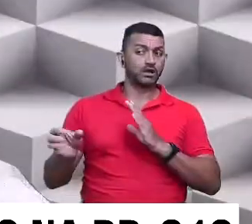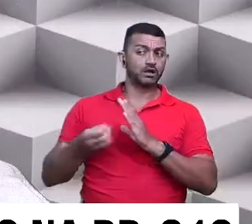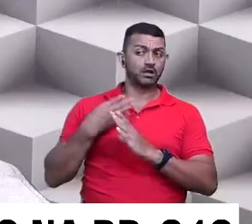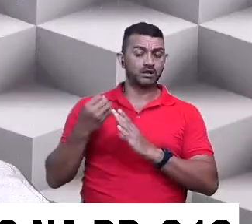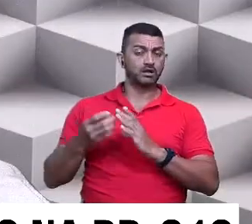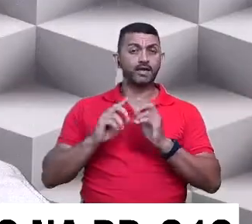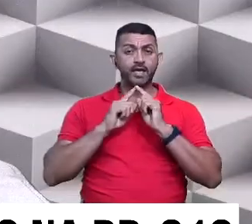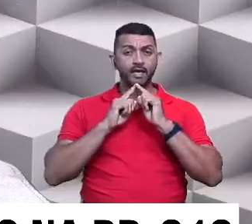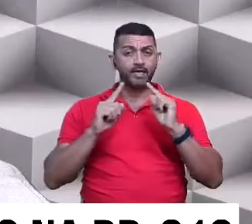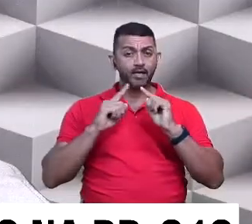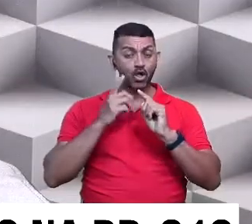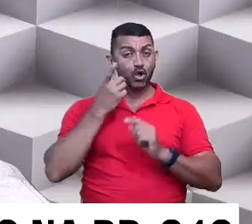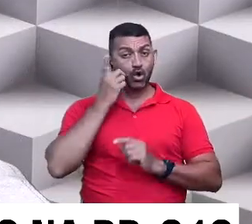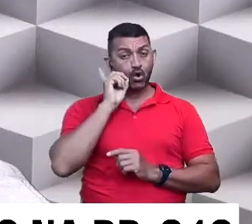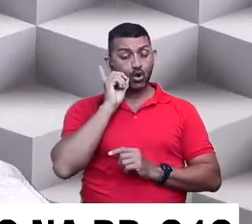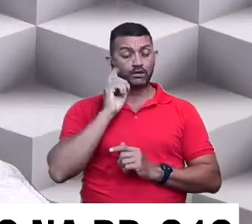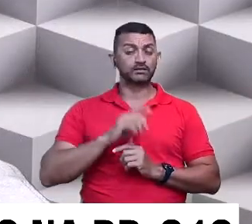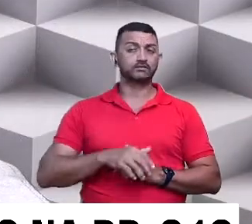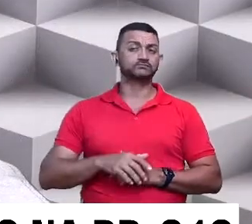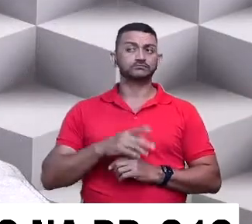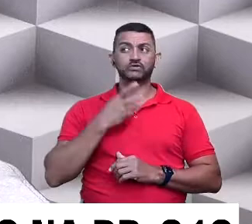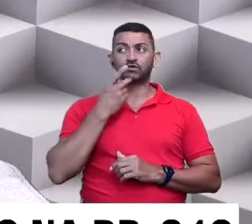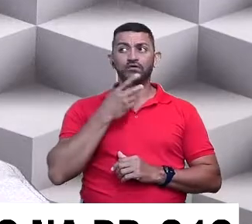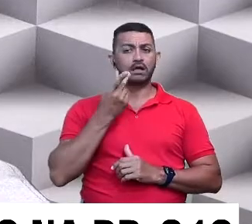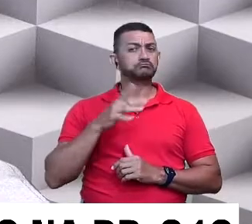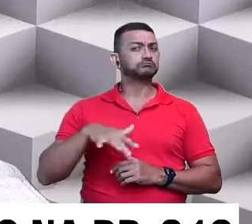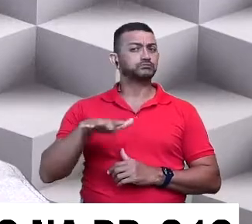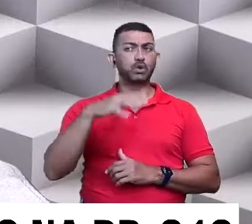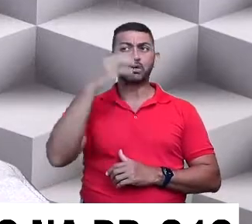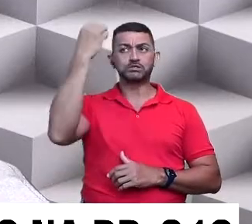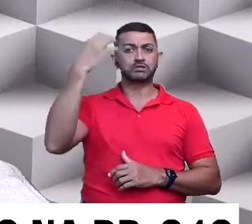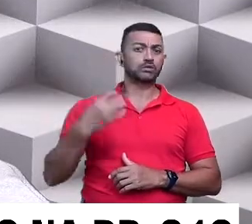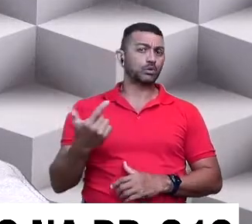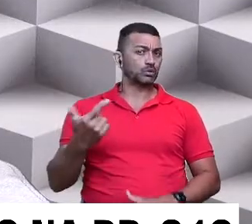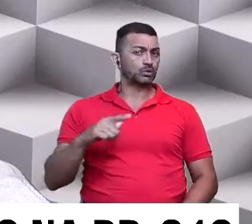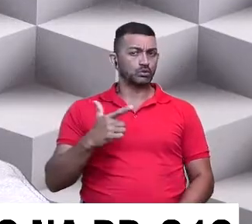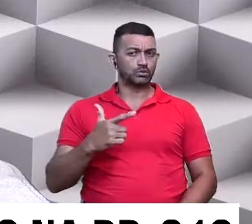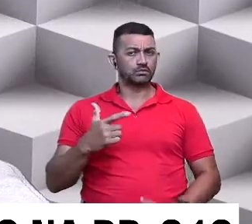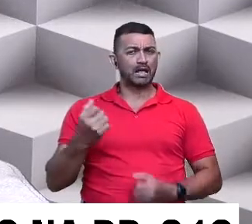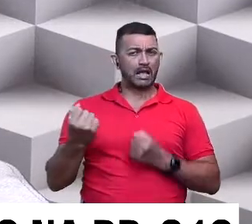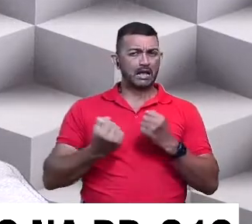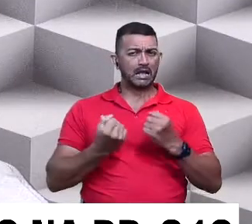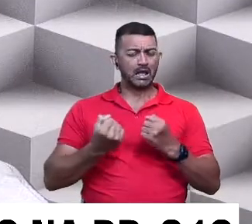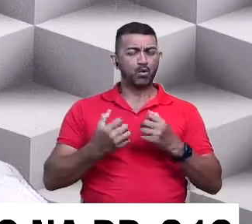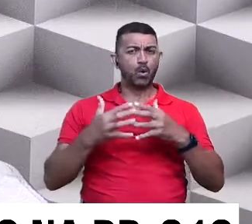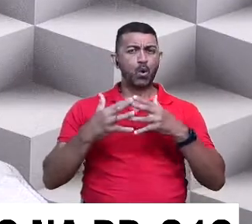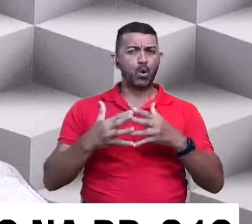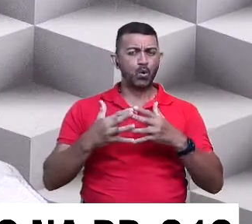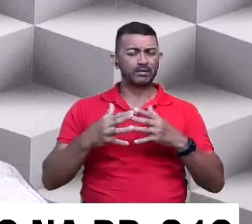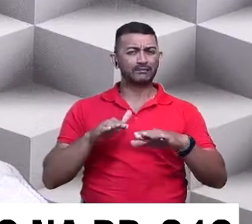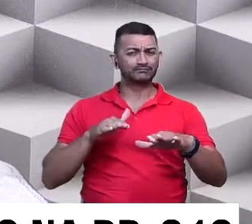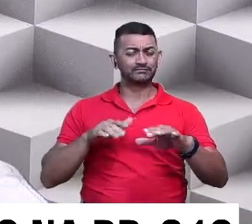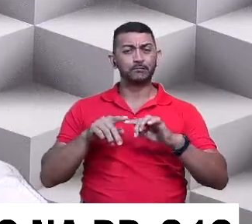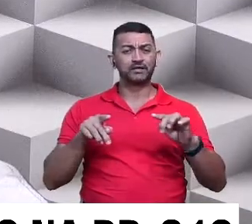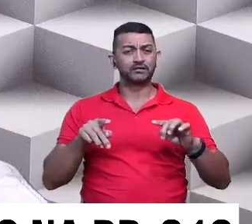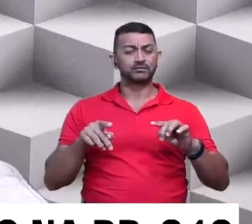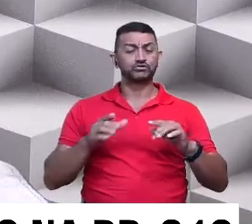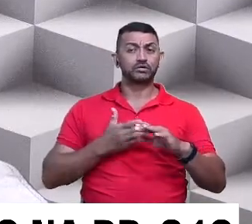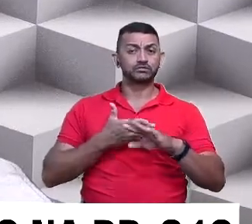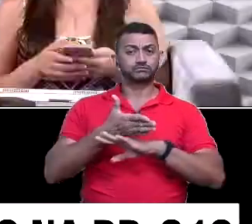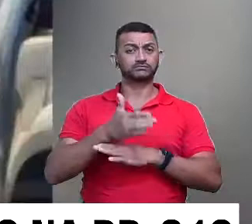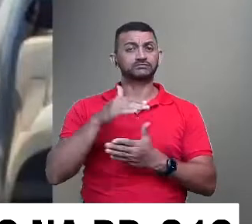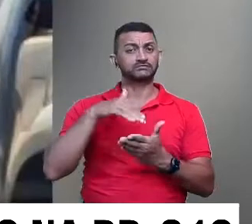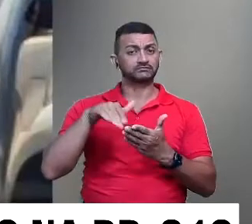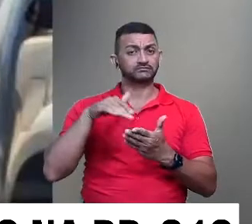veio recebendo muita reclamação desde ontem, na verdade, falando que o local está sem semáforo, que o trânsito está bem complicado lá na região. E aí a